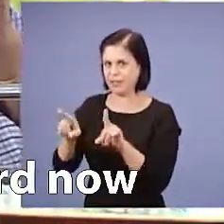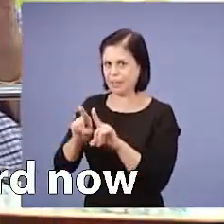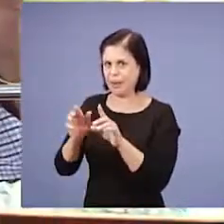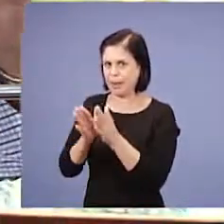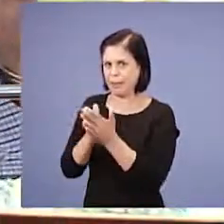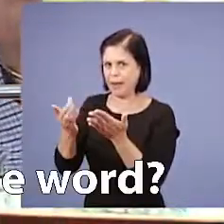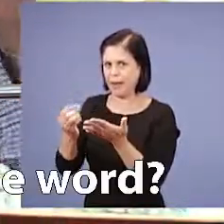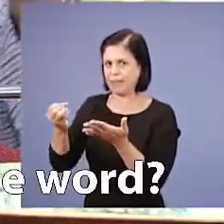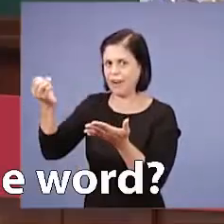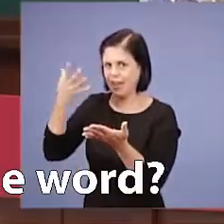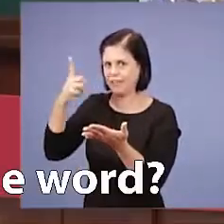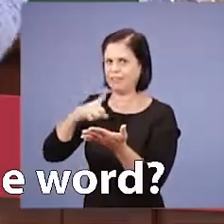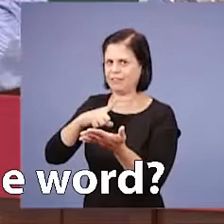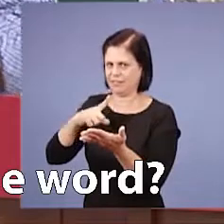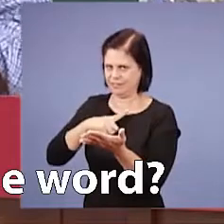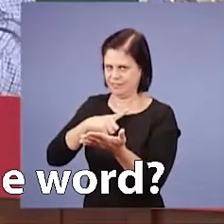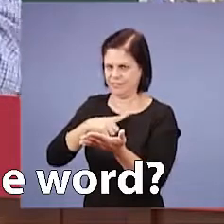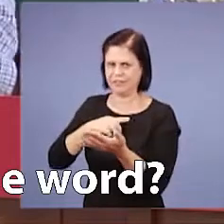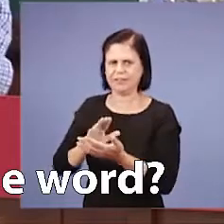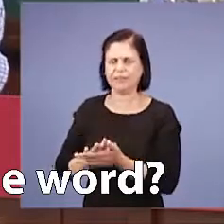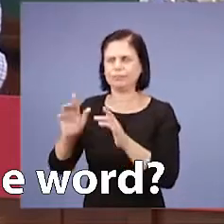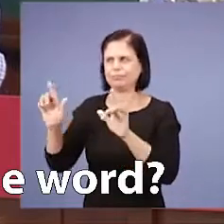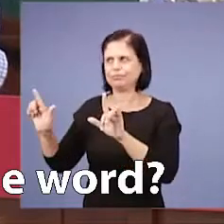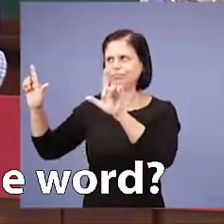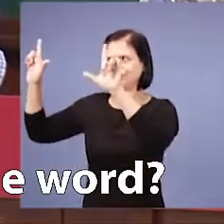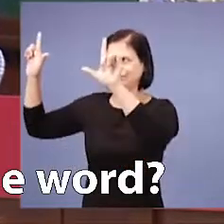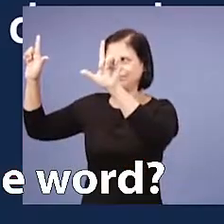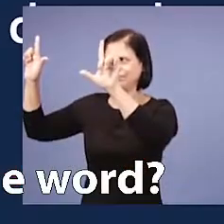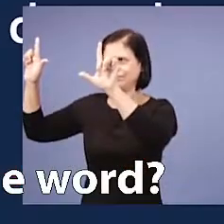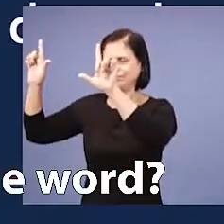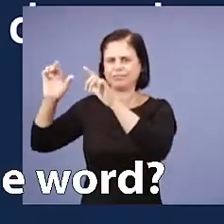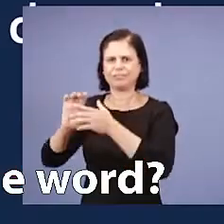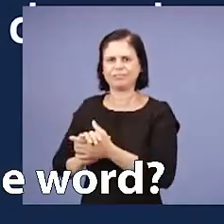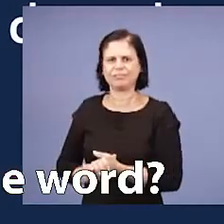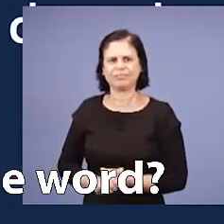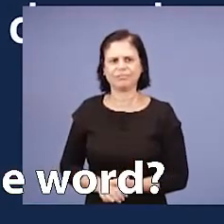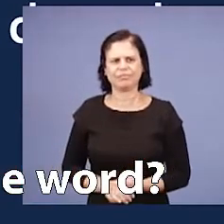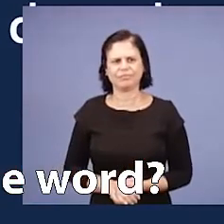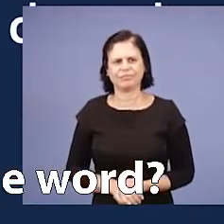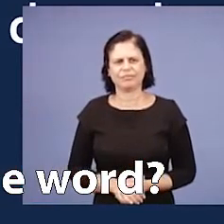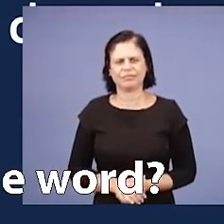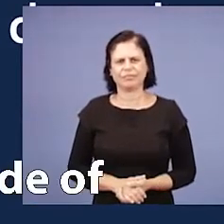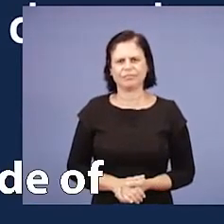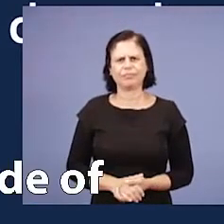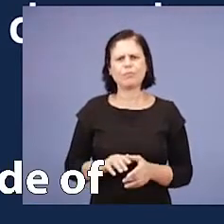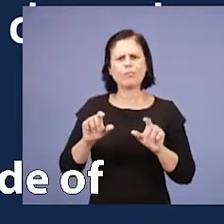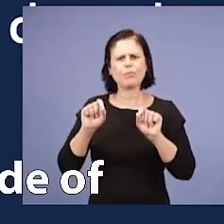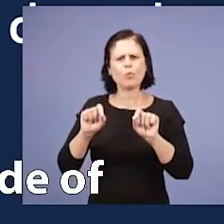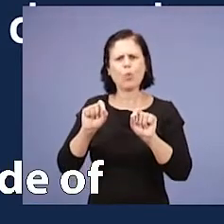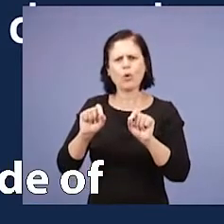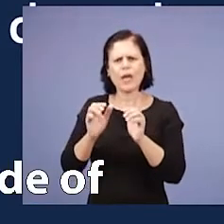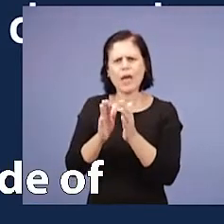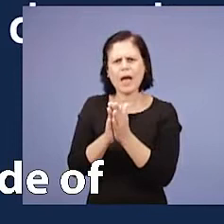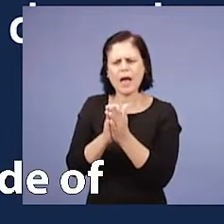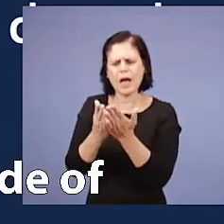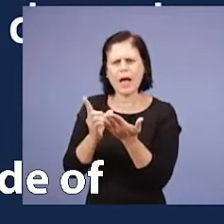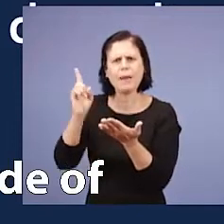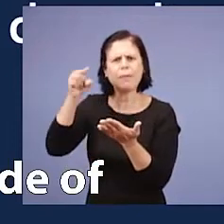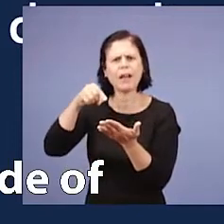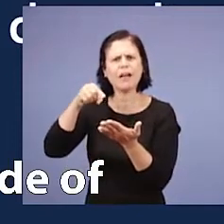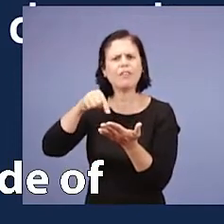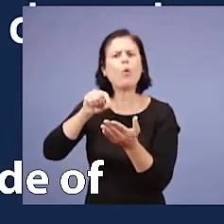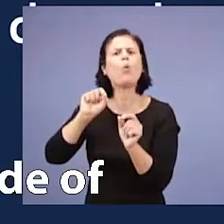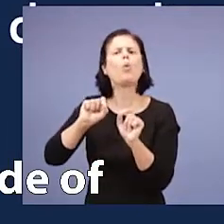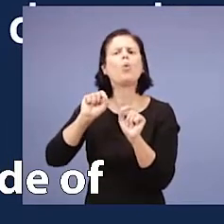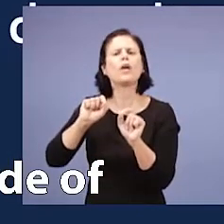agora quando a investir lá em cima eo modo é o que a palavra é o modo ver comigo